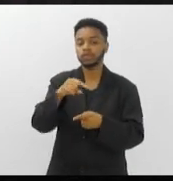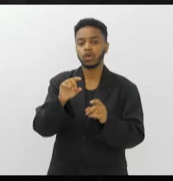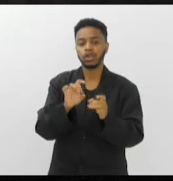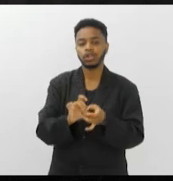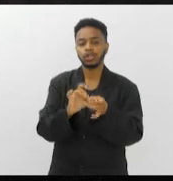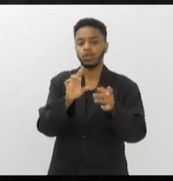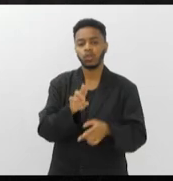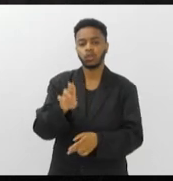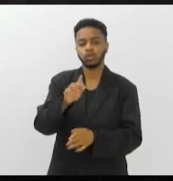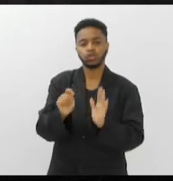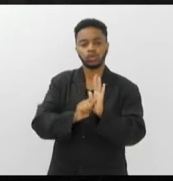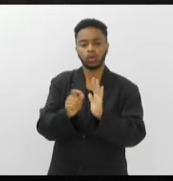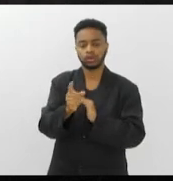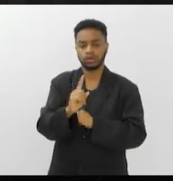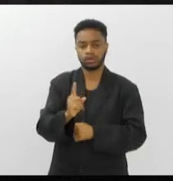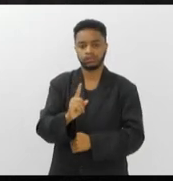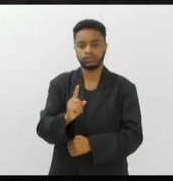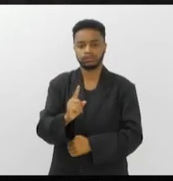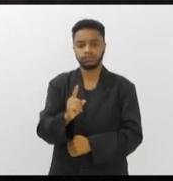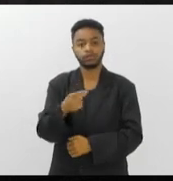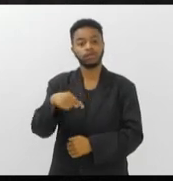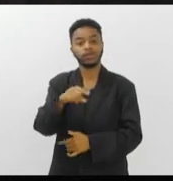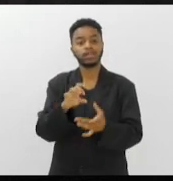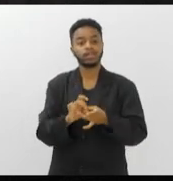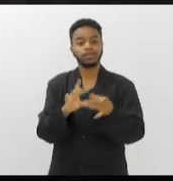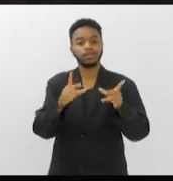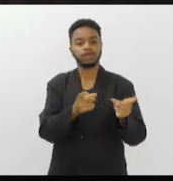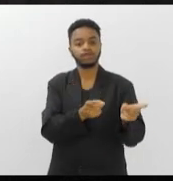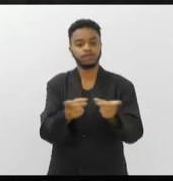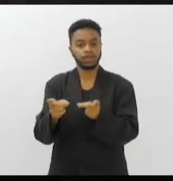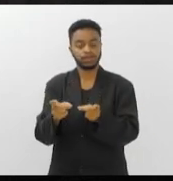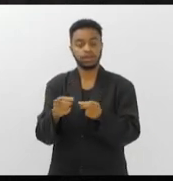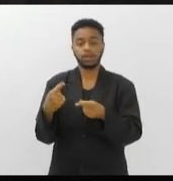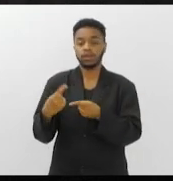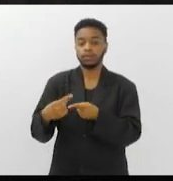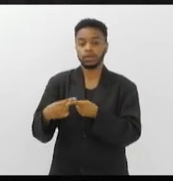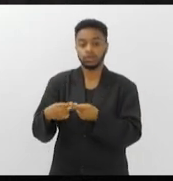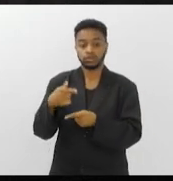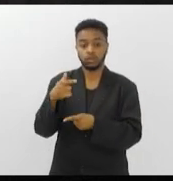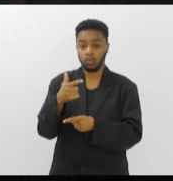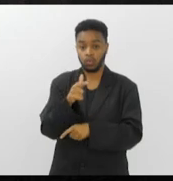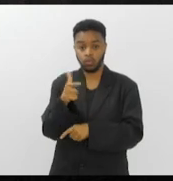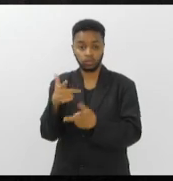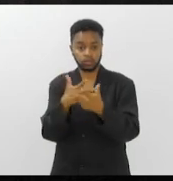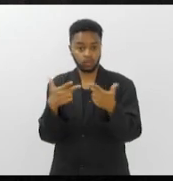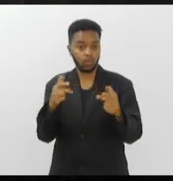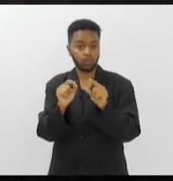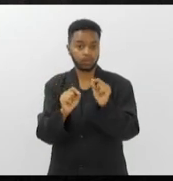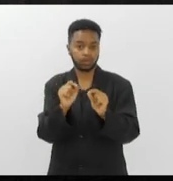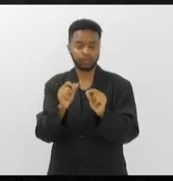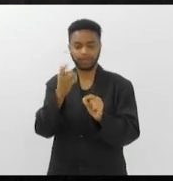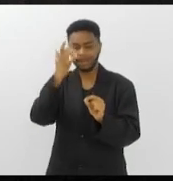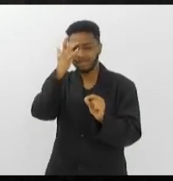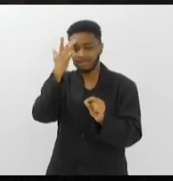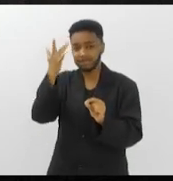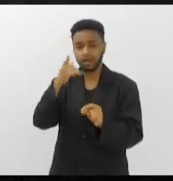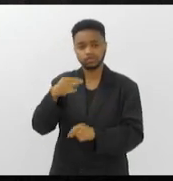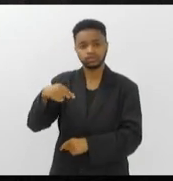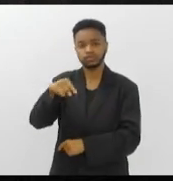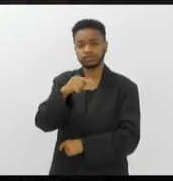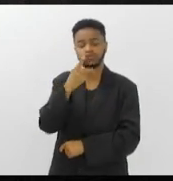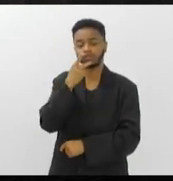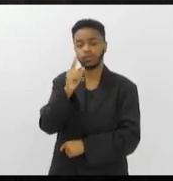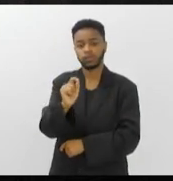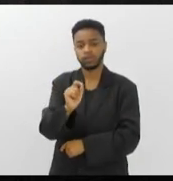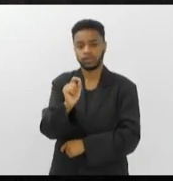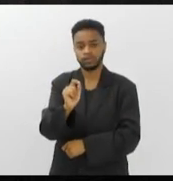consumo de droga, não. Estão autorizando a venda de droga, porque outra coisa também. É muito fácil vocês ir lá e falar o